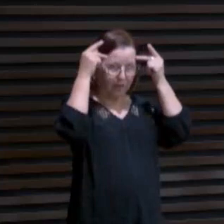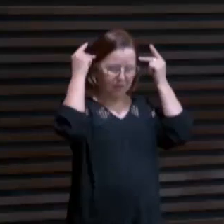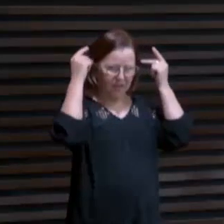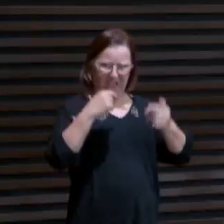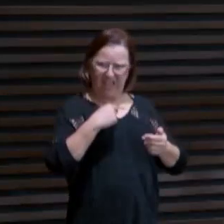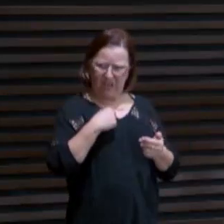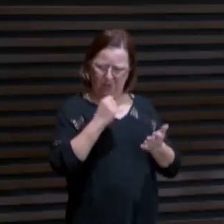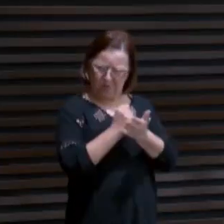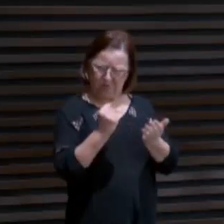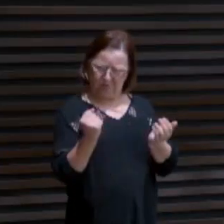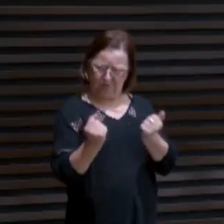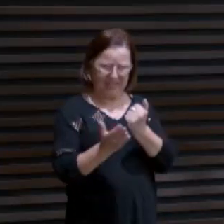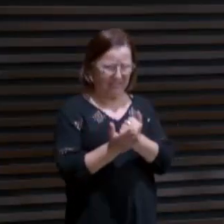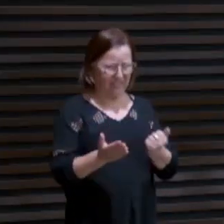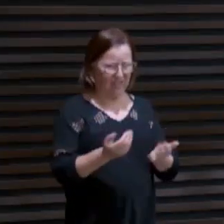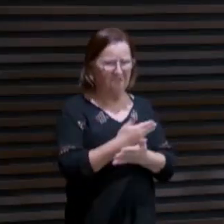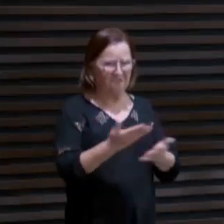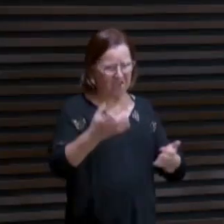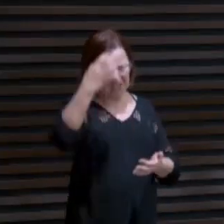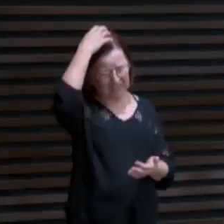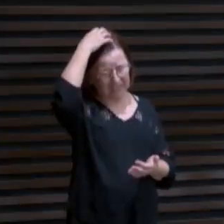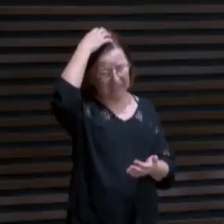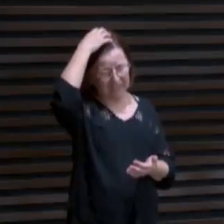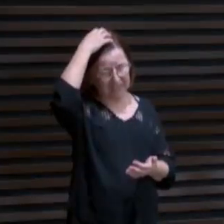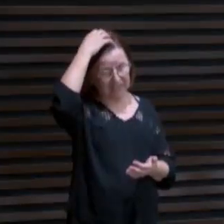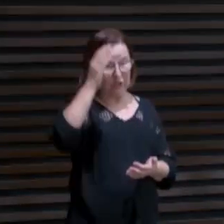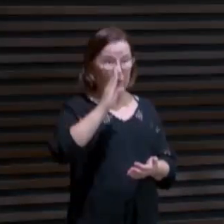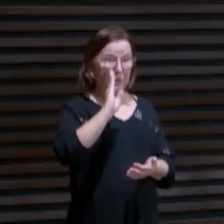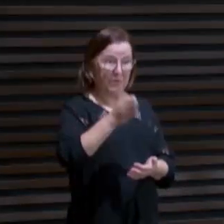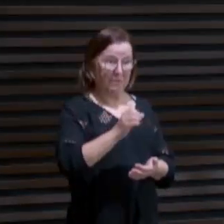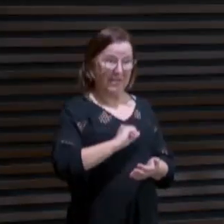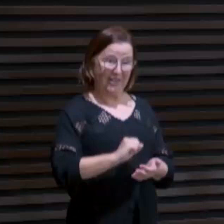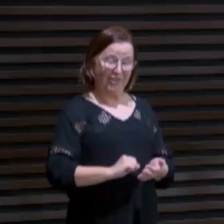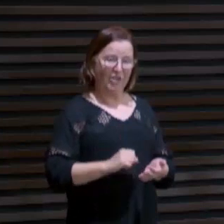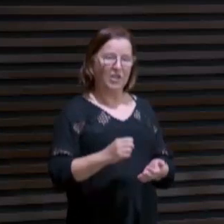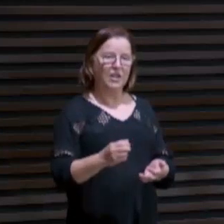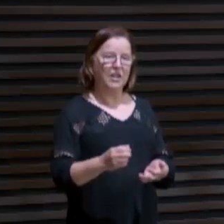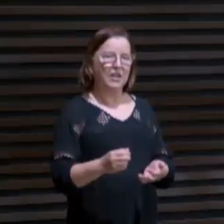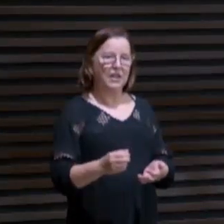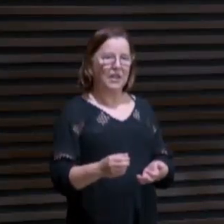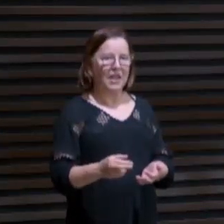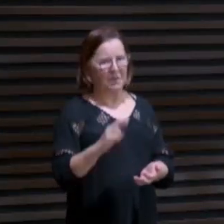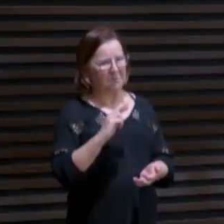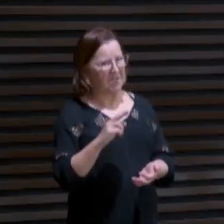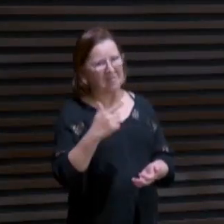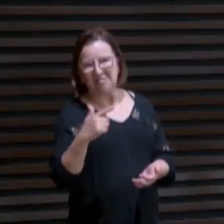rei? Responderam os principais sacerdotes: Não temos rei, senão César.